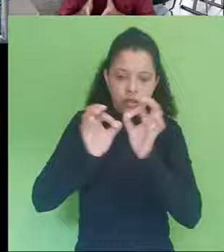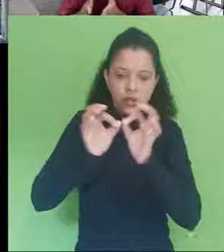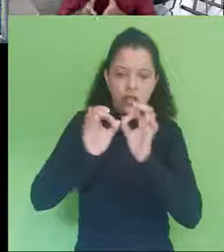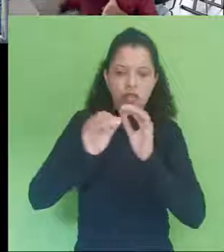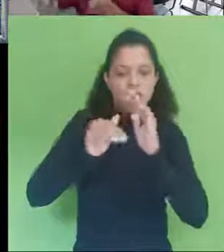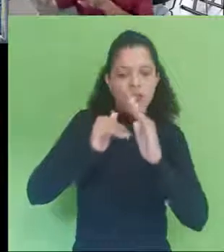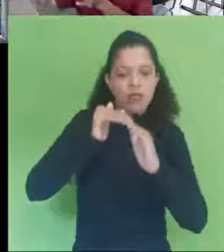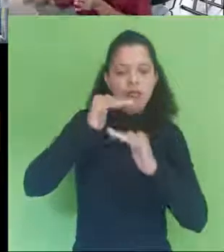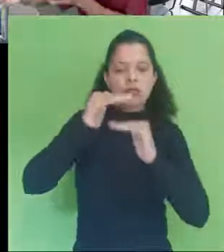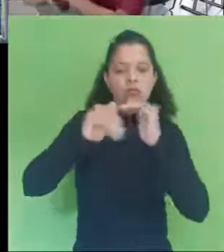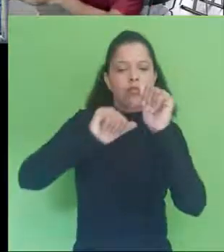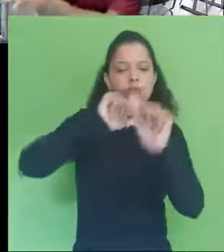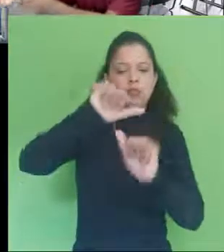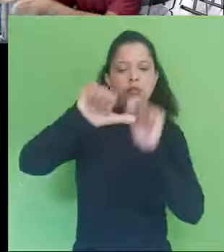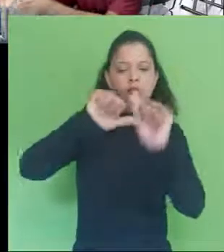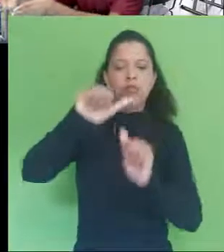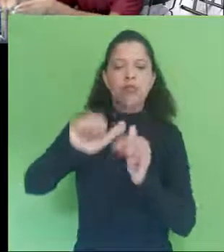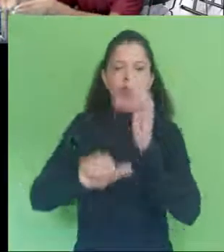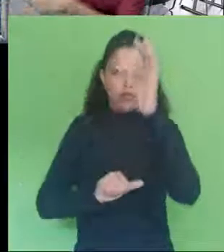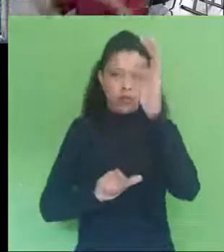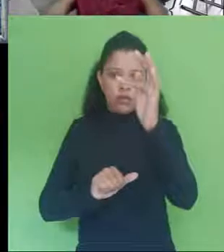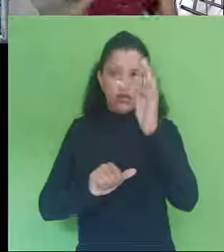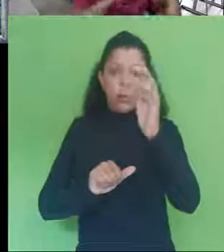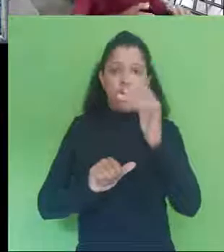vai fazer o futuro.